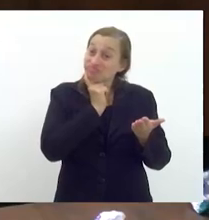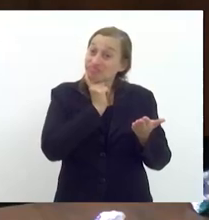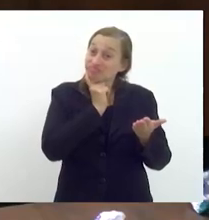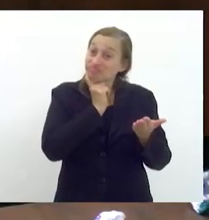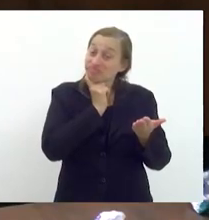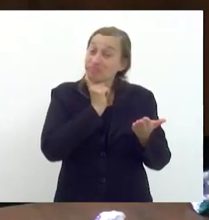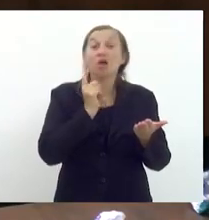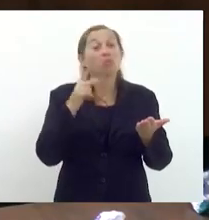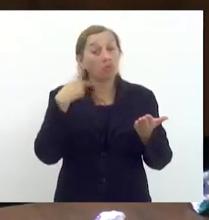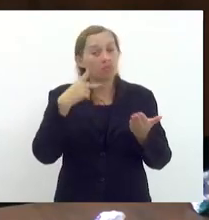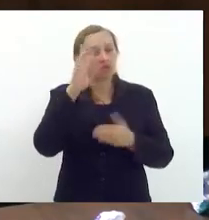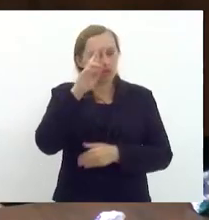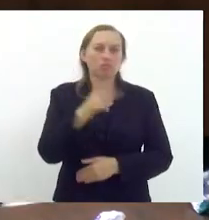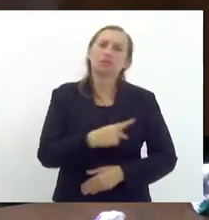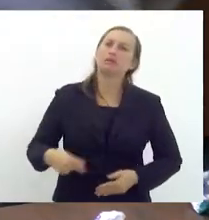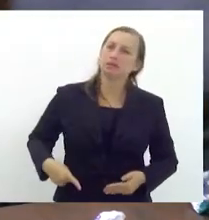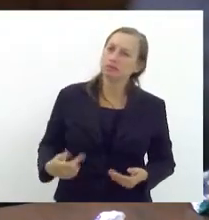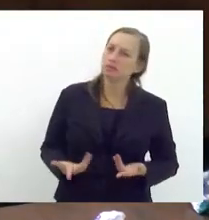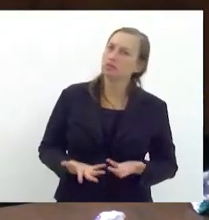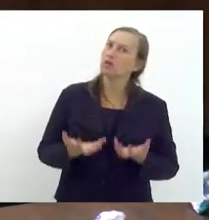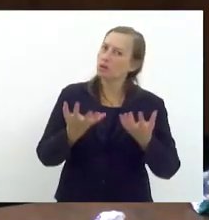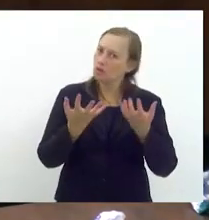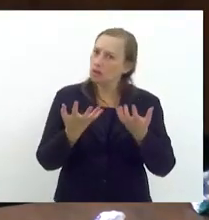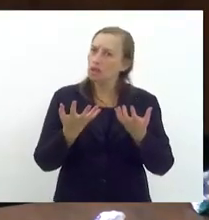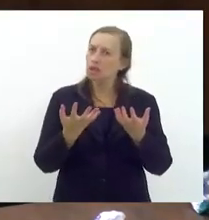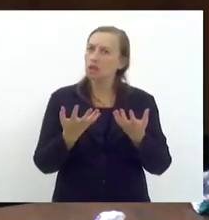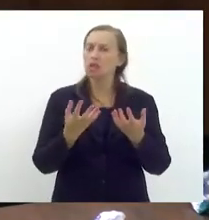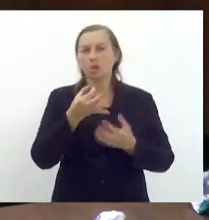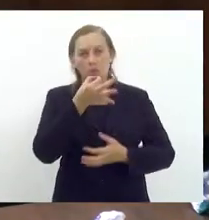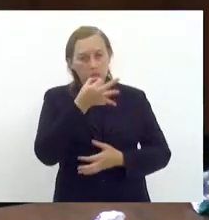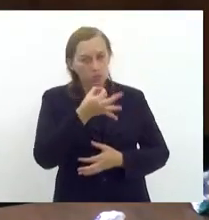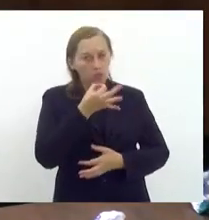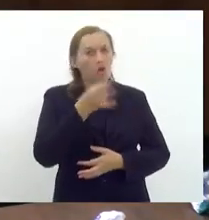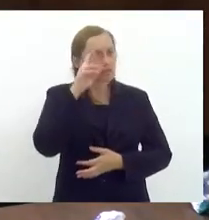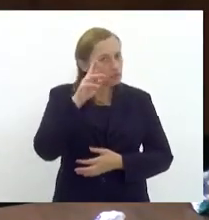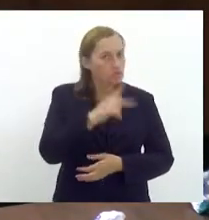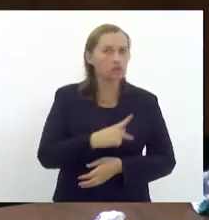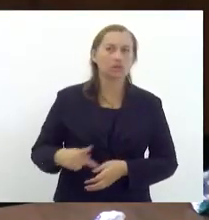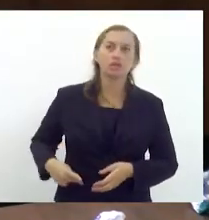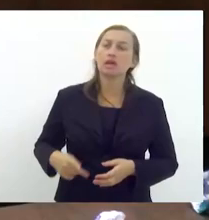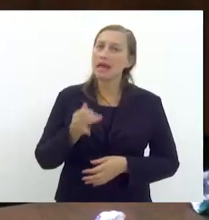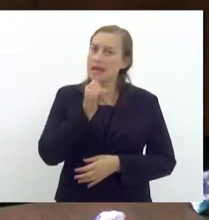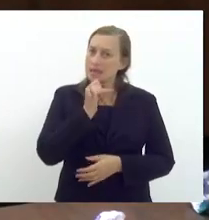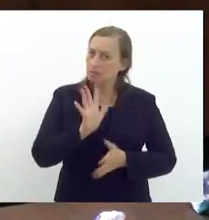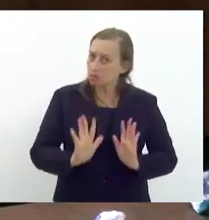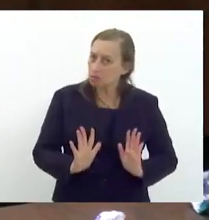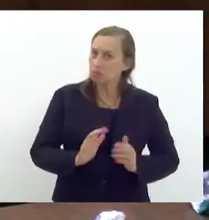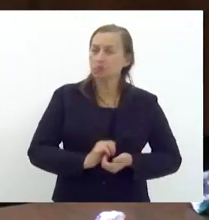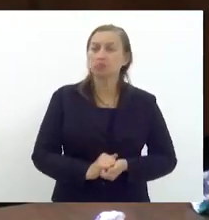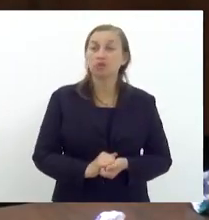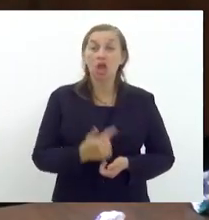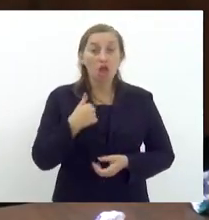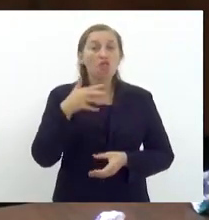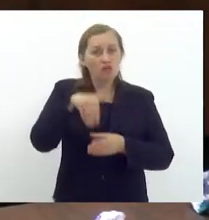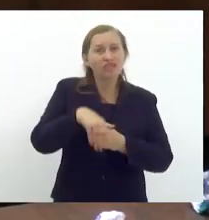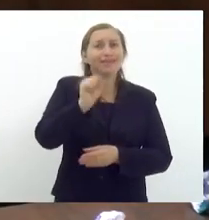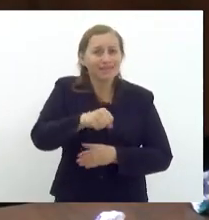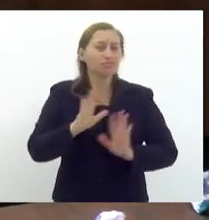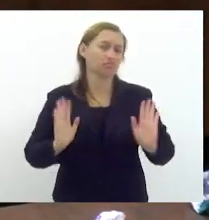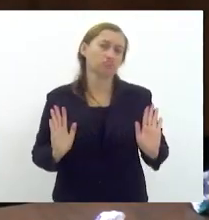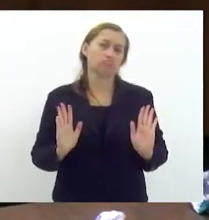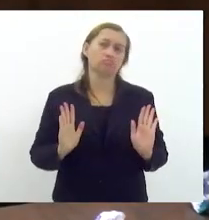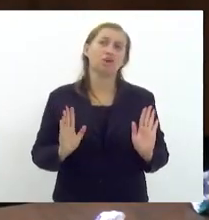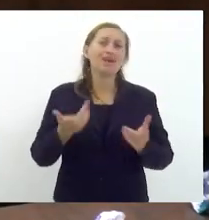ao Parlamento senhor presidente eu queria dar uma sugestão por exemplo eu vou votar sim